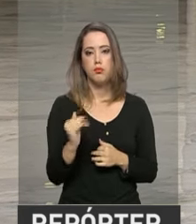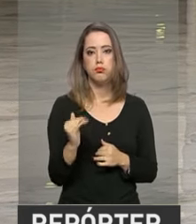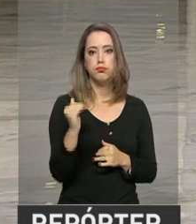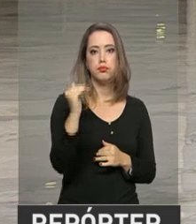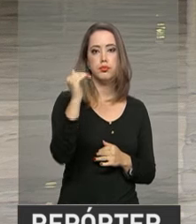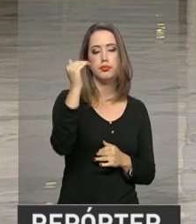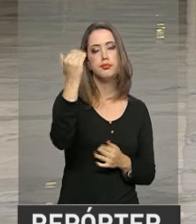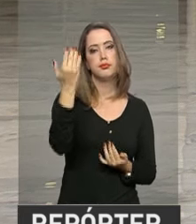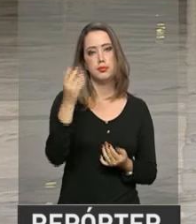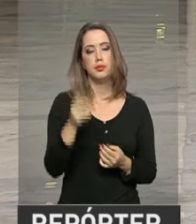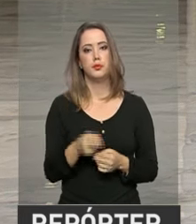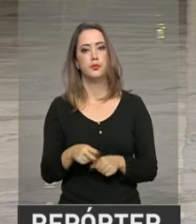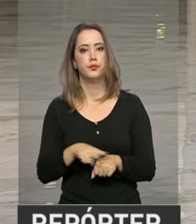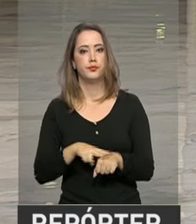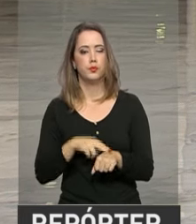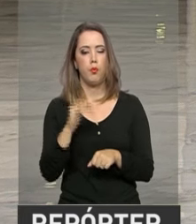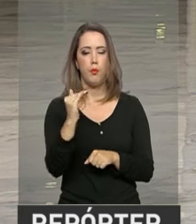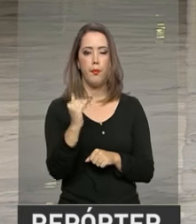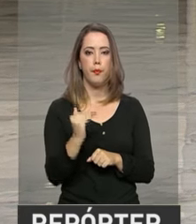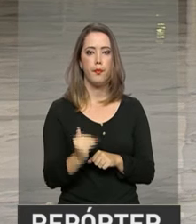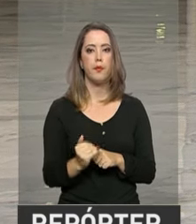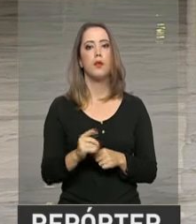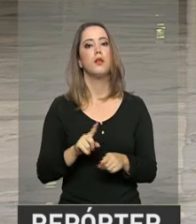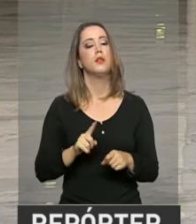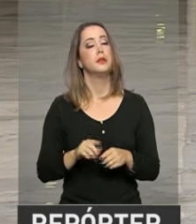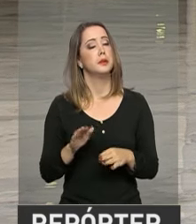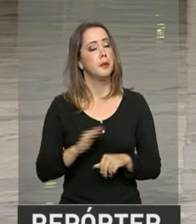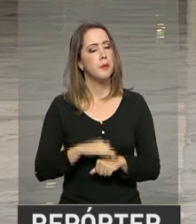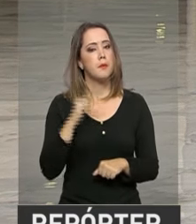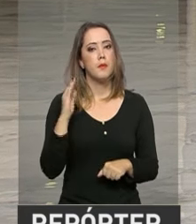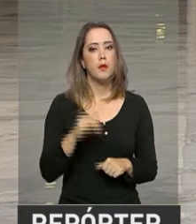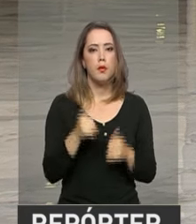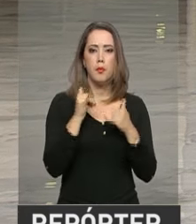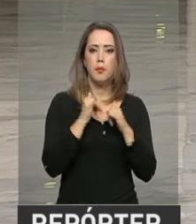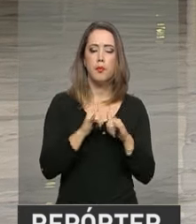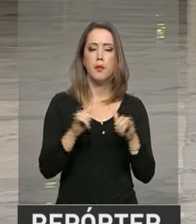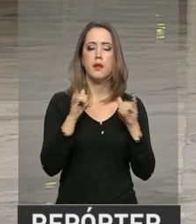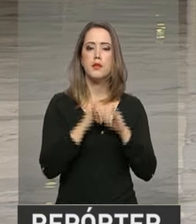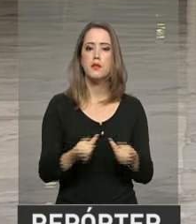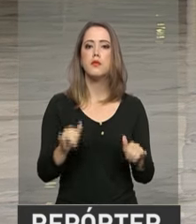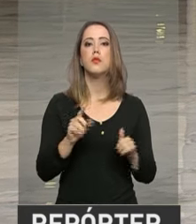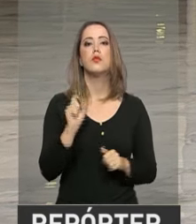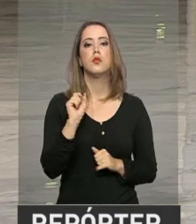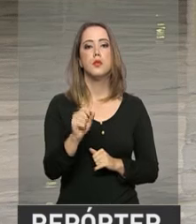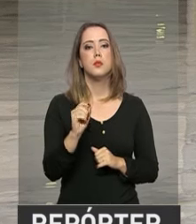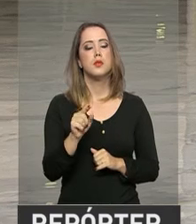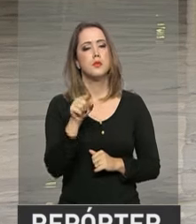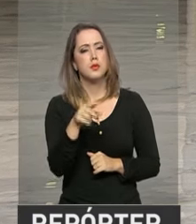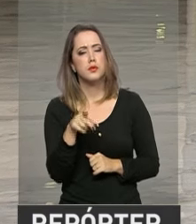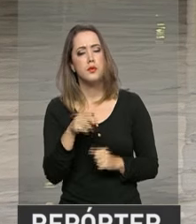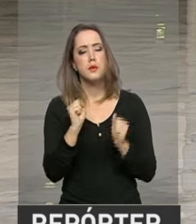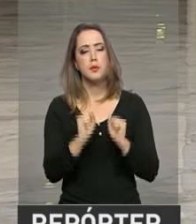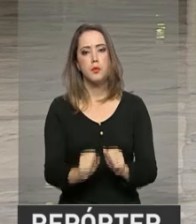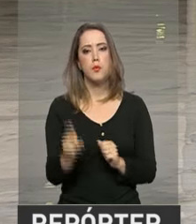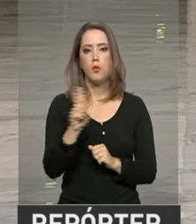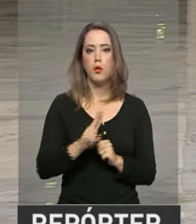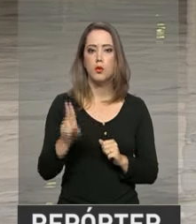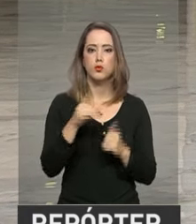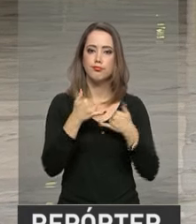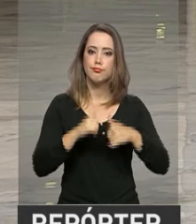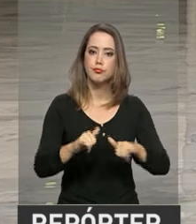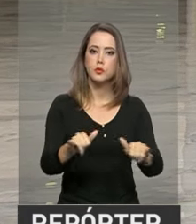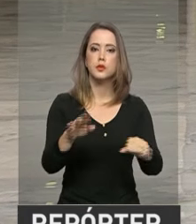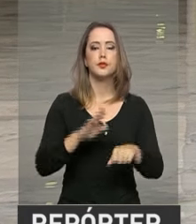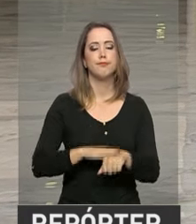para que seja gerada essa eletricidade e dão mais informações para que o consumidor possa usar a eletricidade de uma maneira